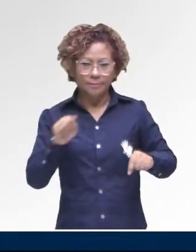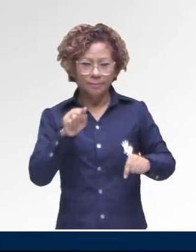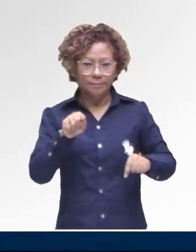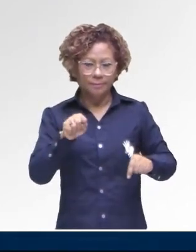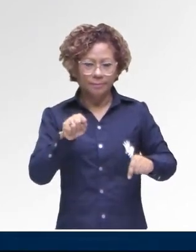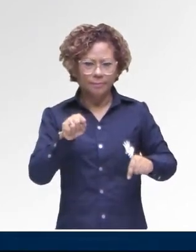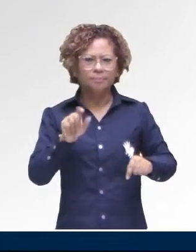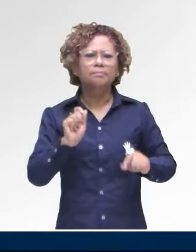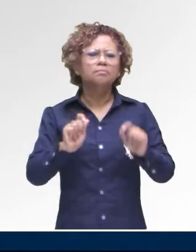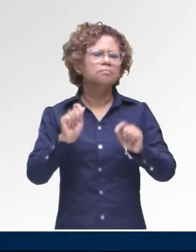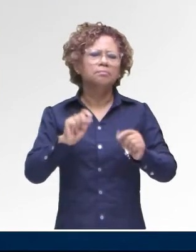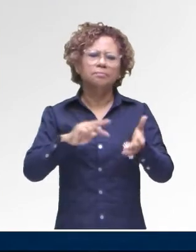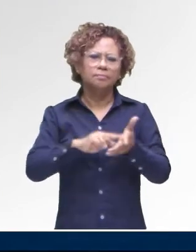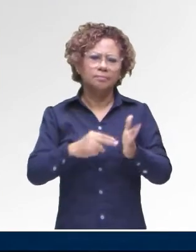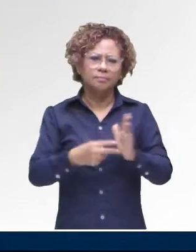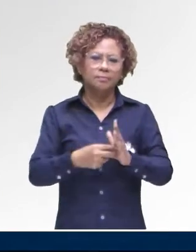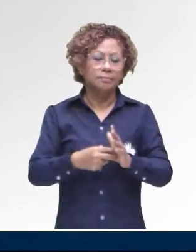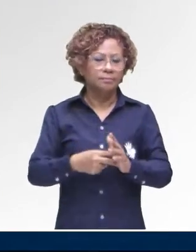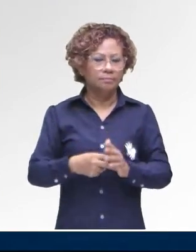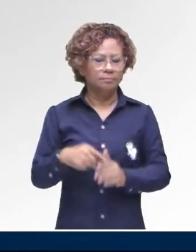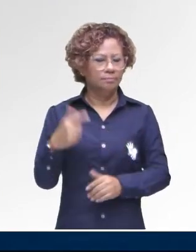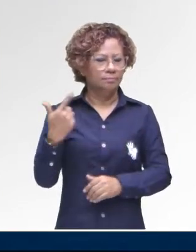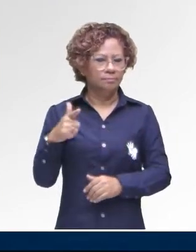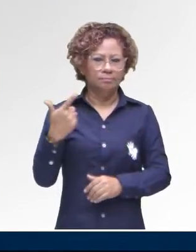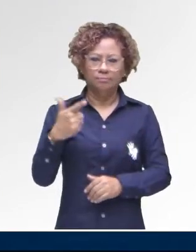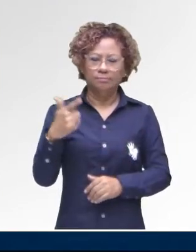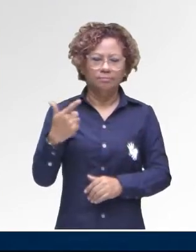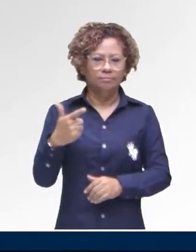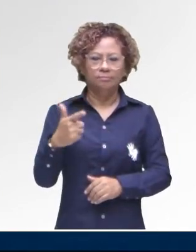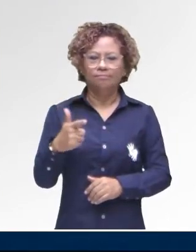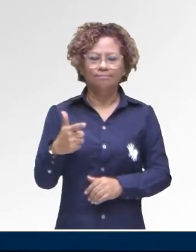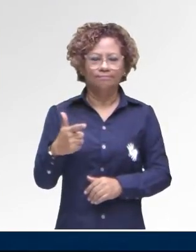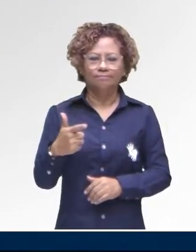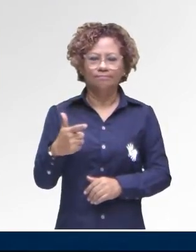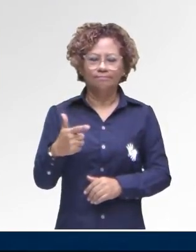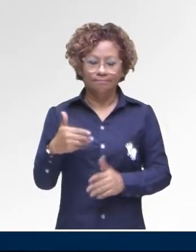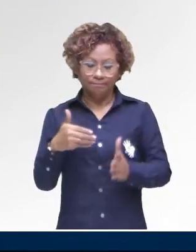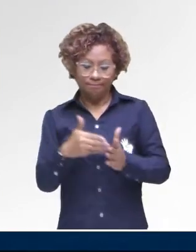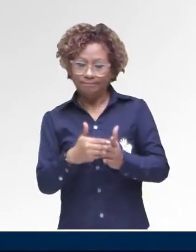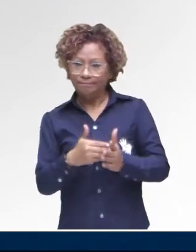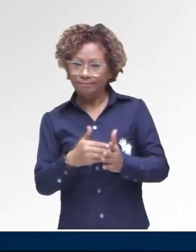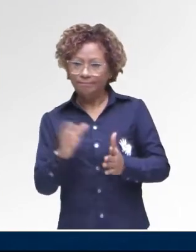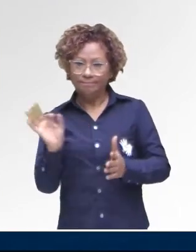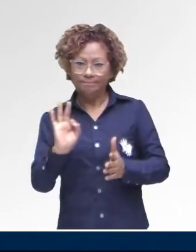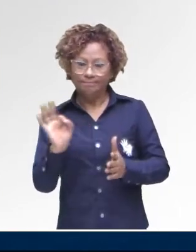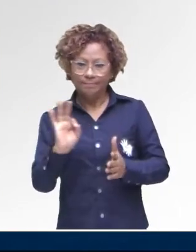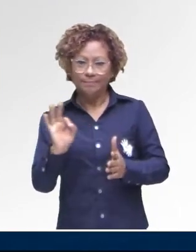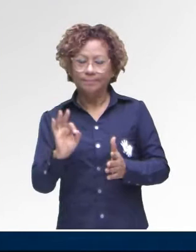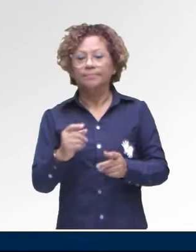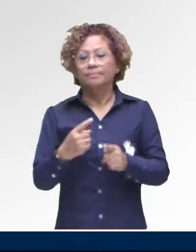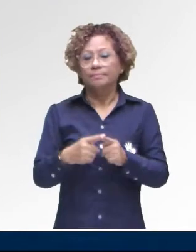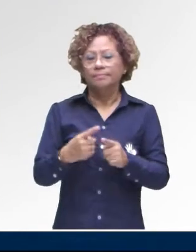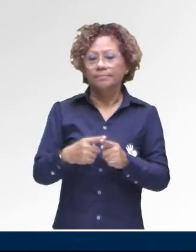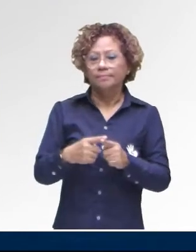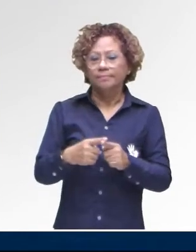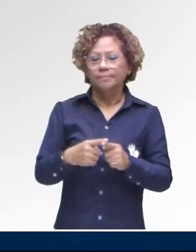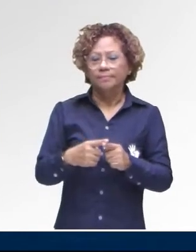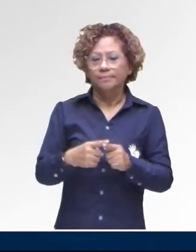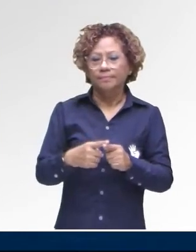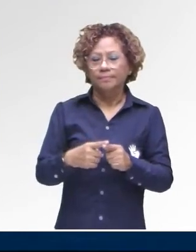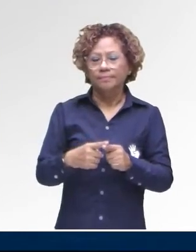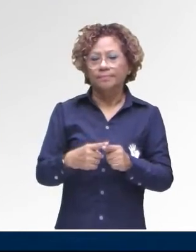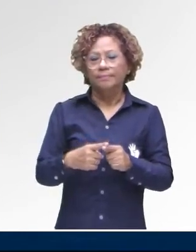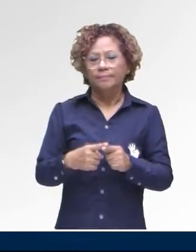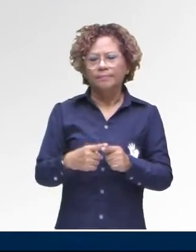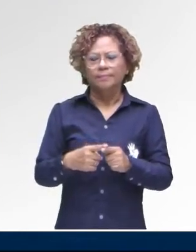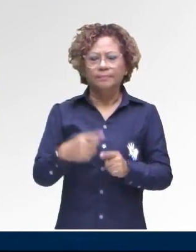significa? Ó, eles não possuem definição. Então, nós não vamos definir o que é ponto, o que é reta e o que é plano.